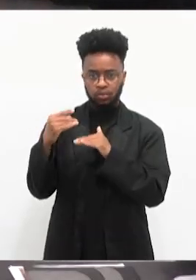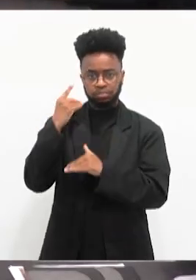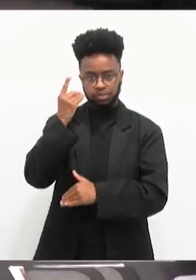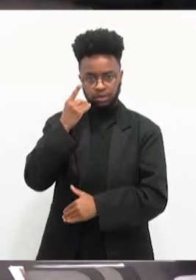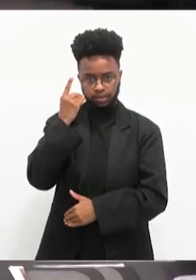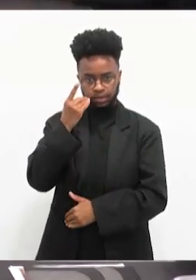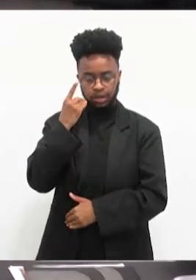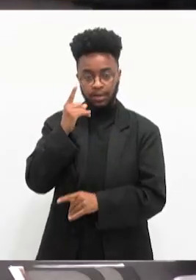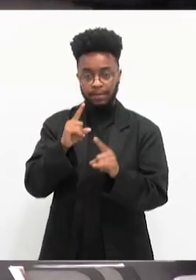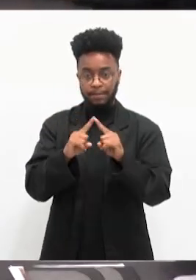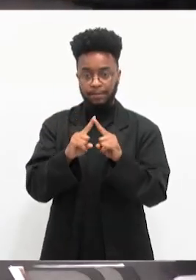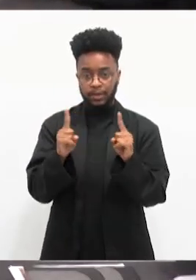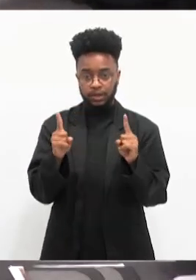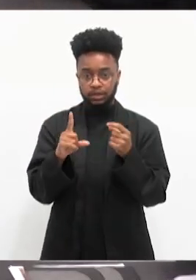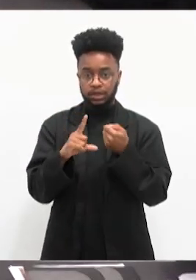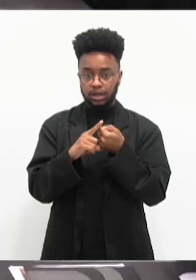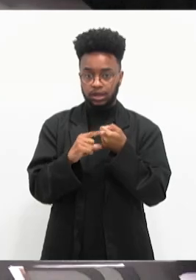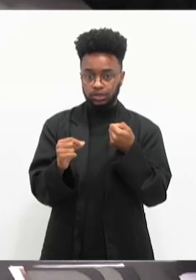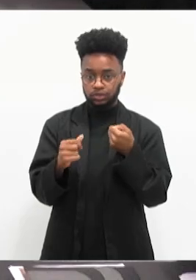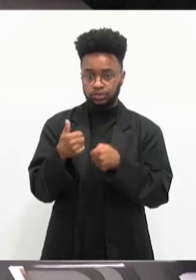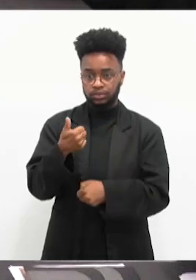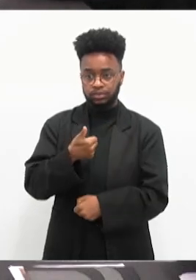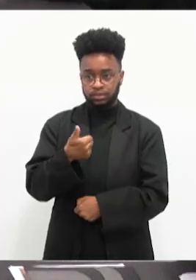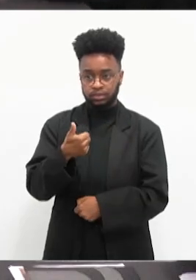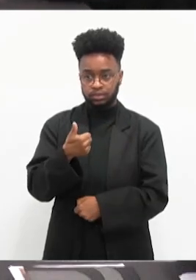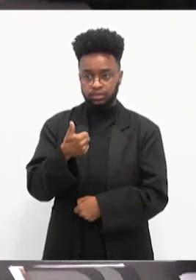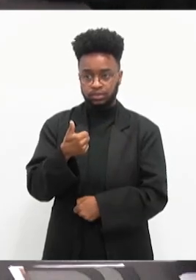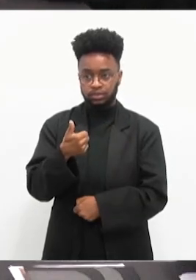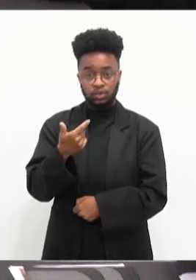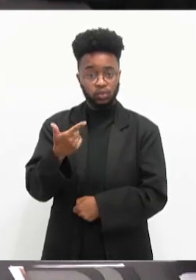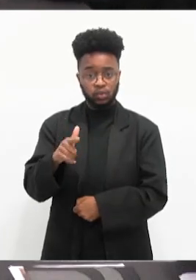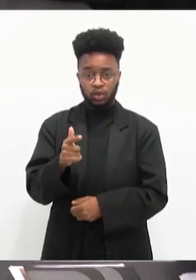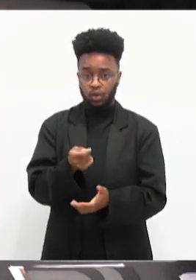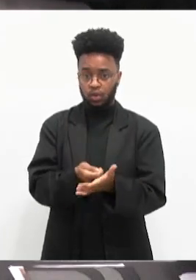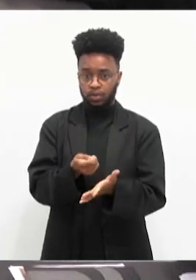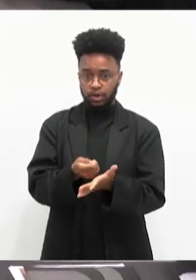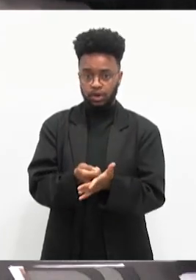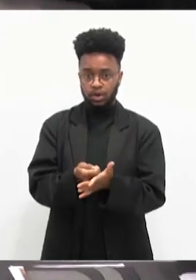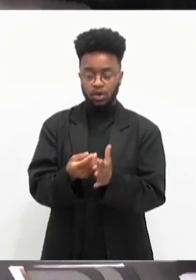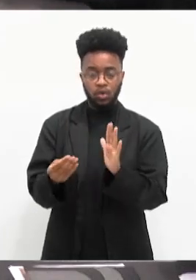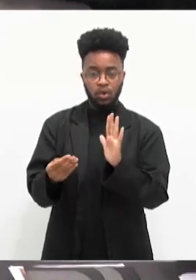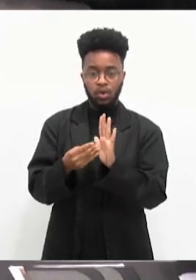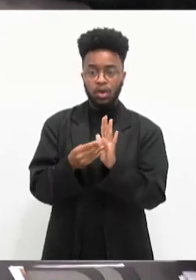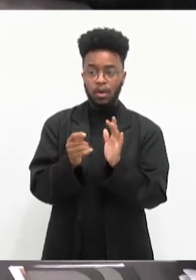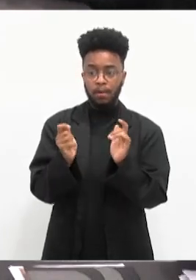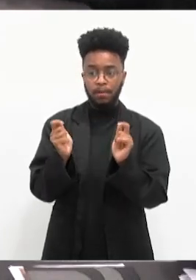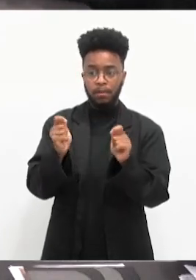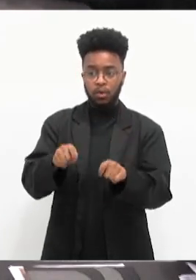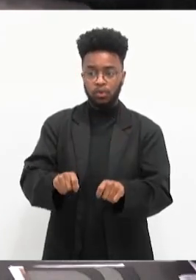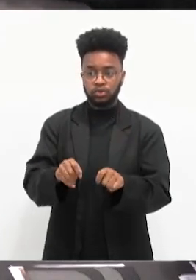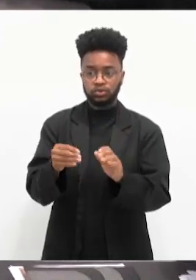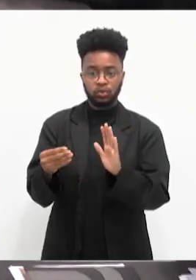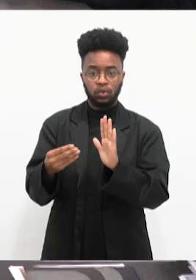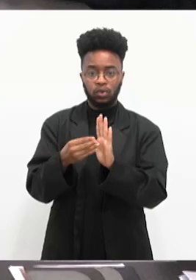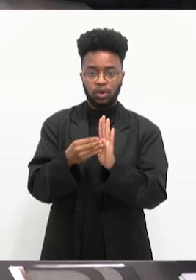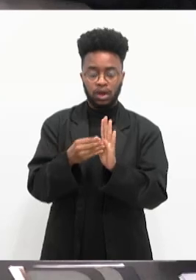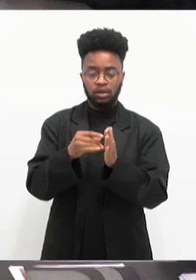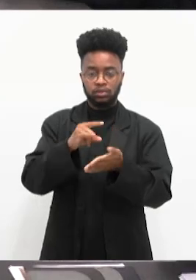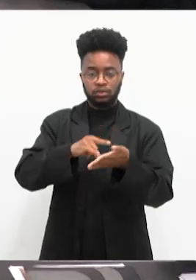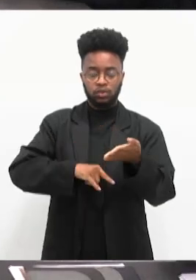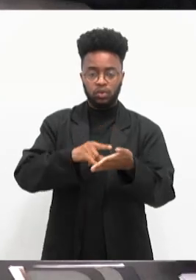deputado, porém, no artigo 1º, coloca, não tem obrigatoriedade, coloca poderão inserir nas faturas.